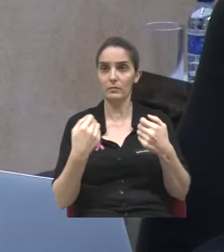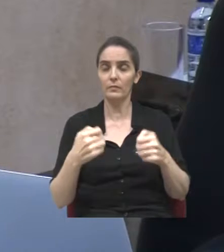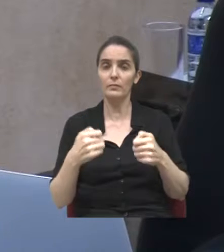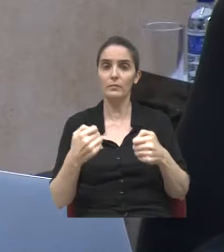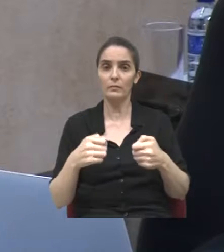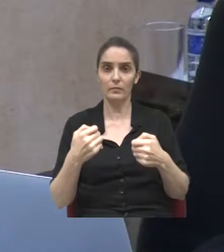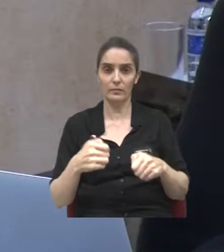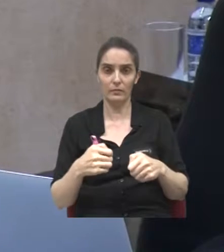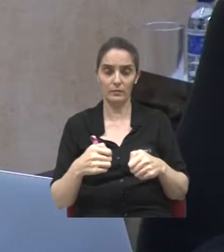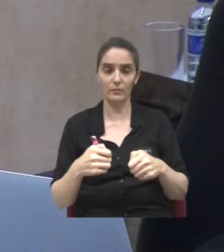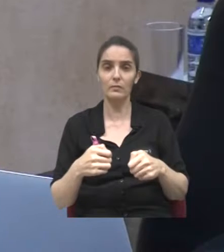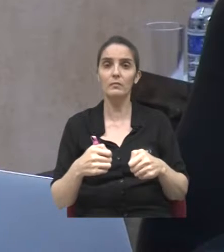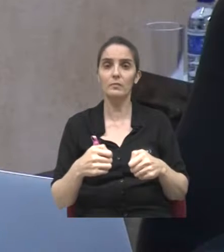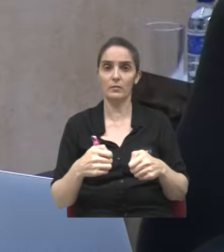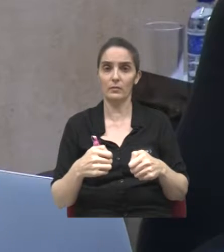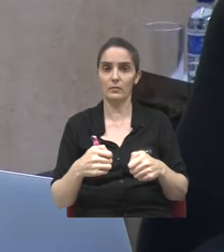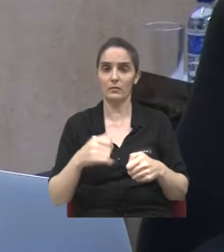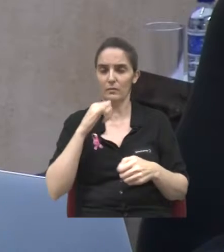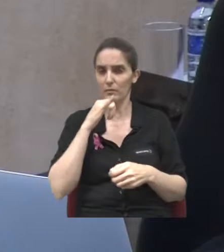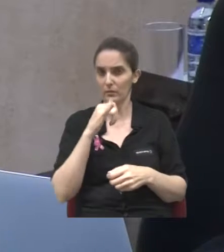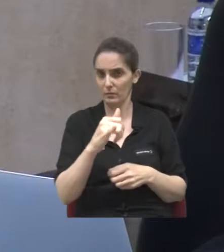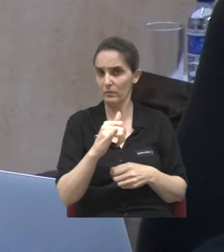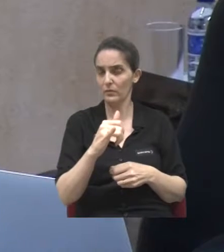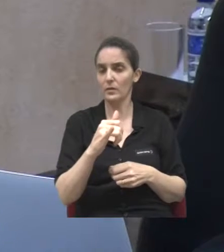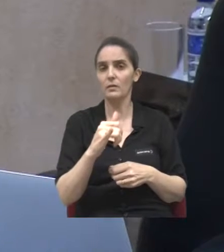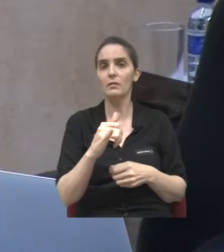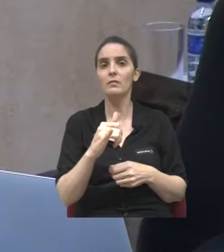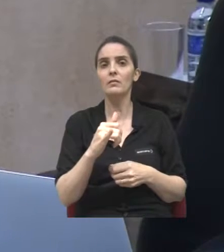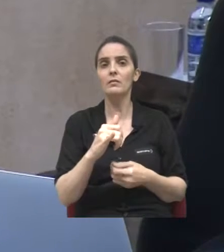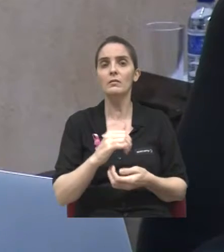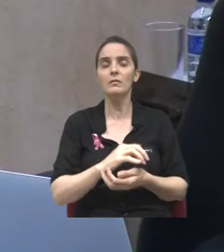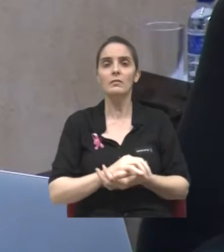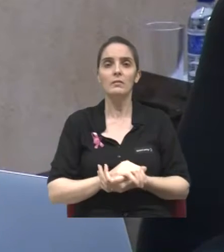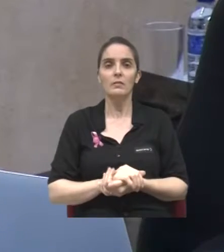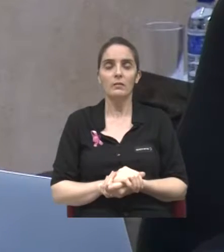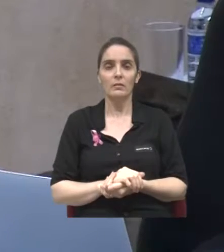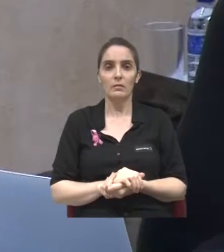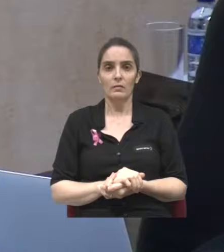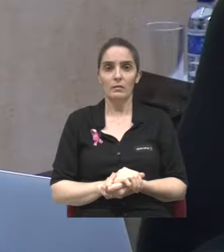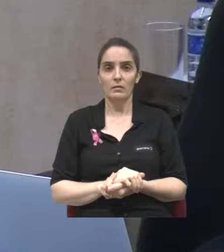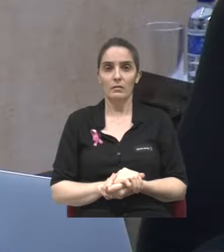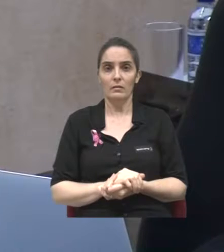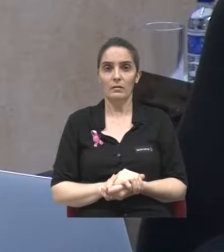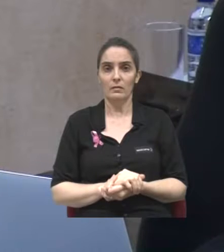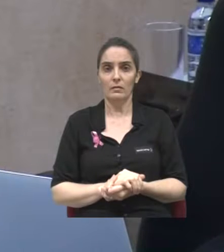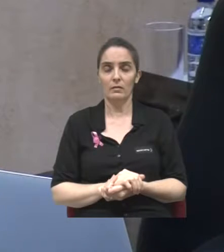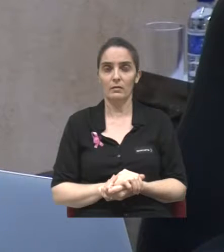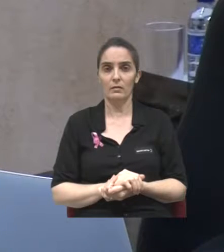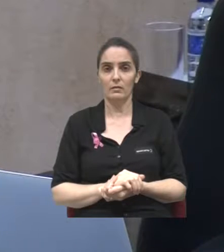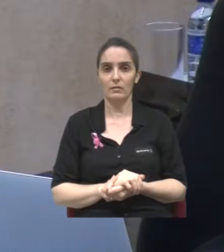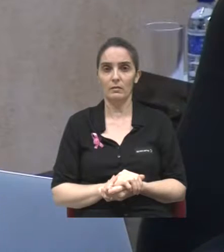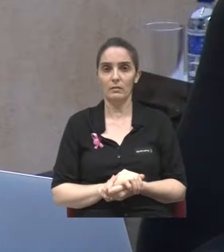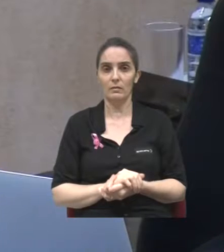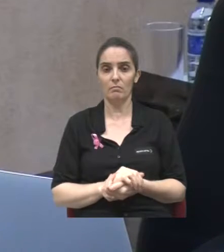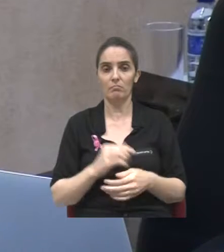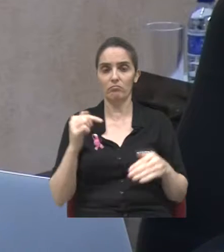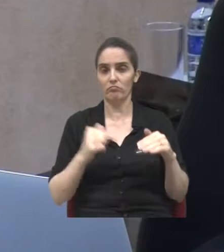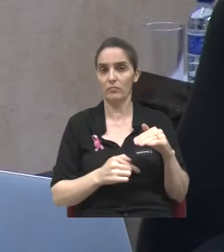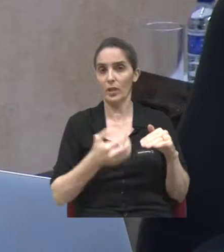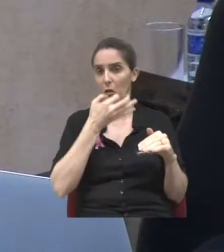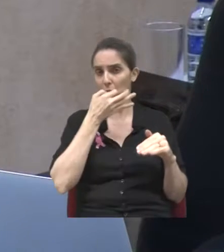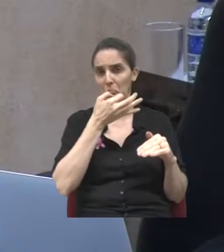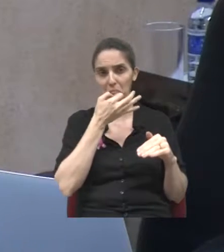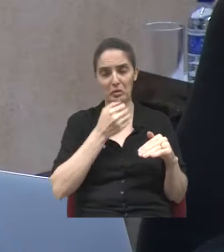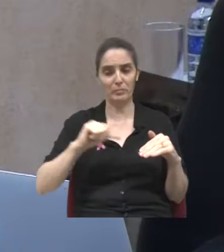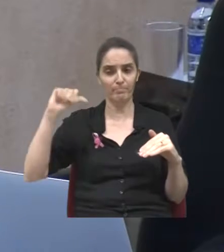emitir uma declaração nesse sentido, com certeza foi uma infeliz frase e eles